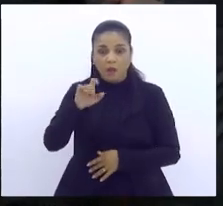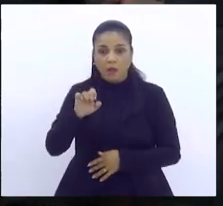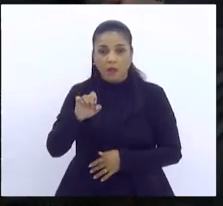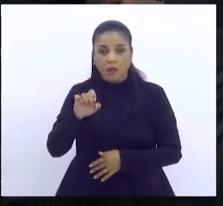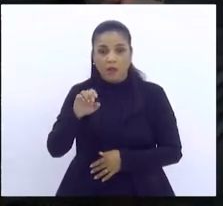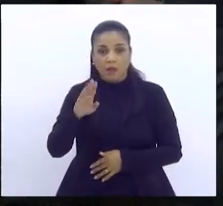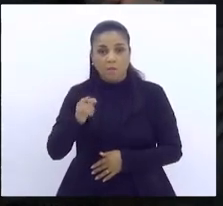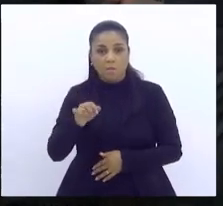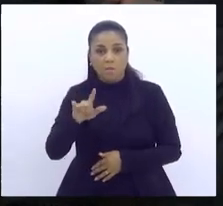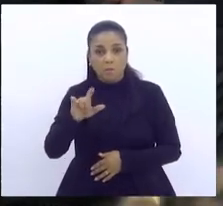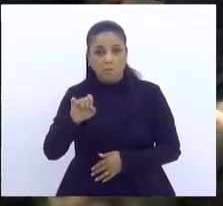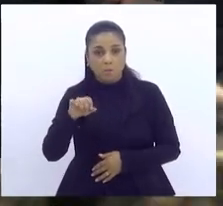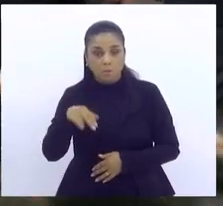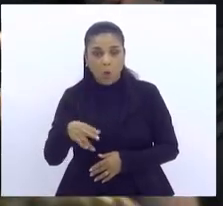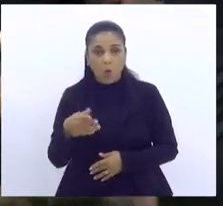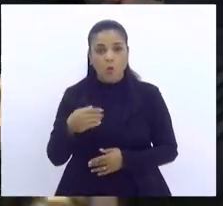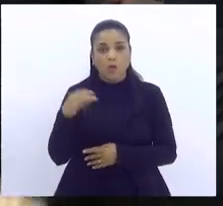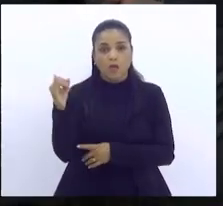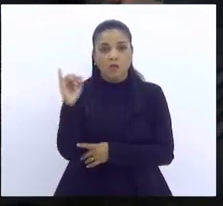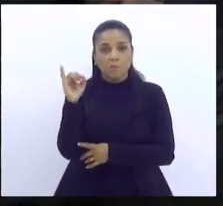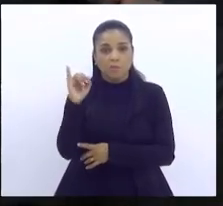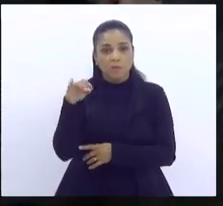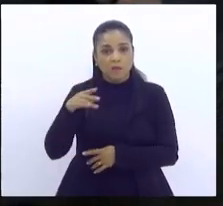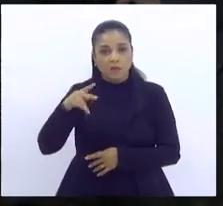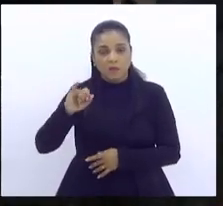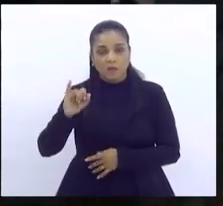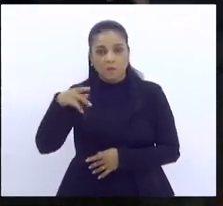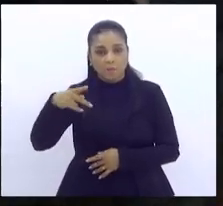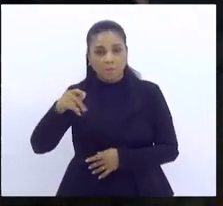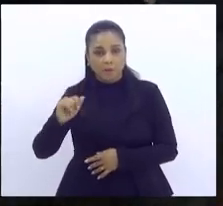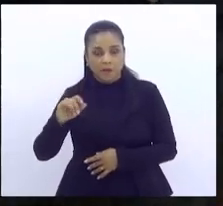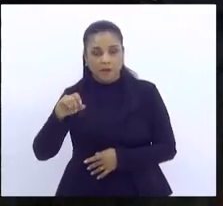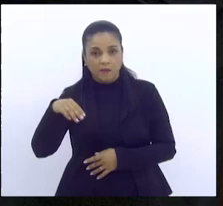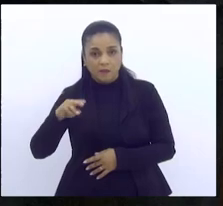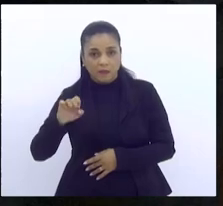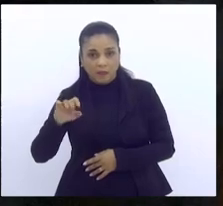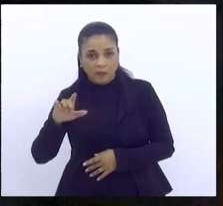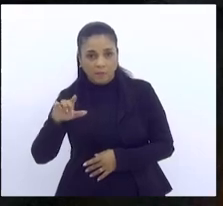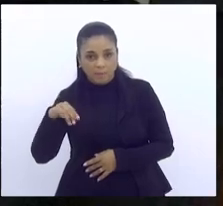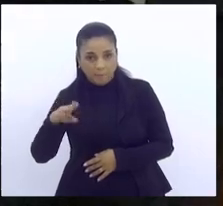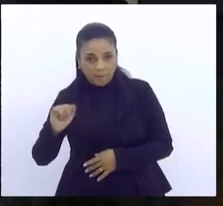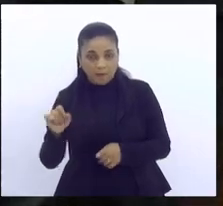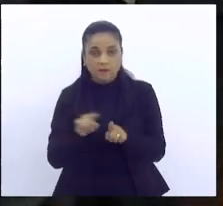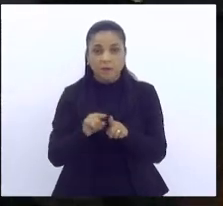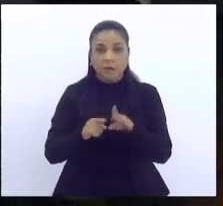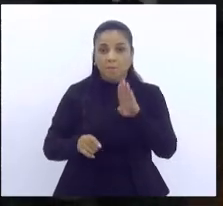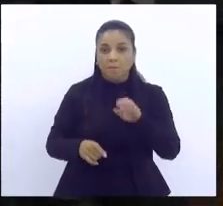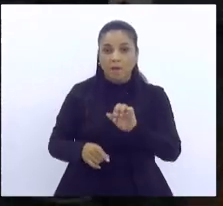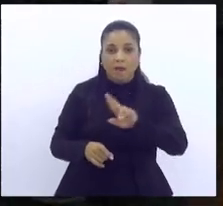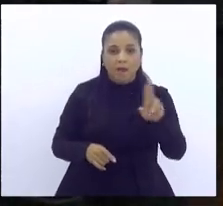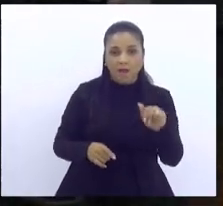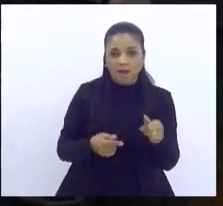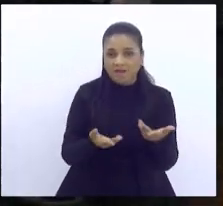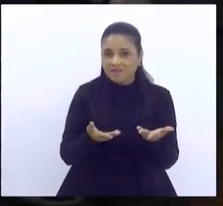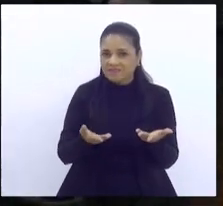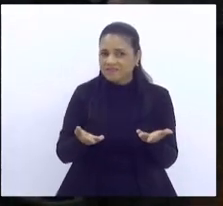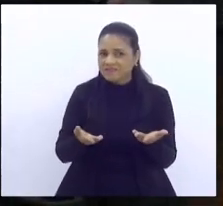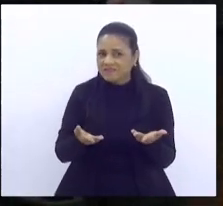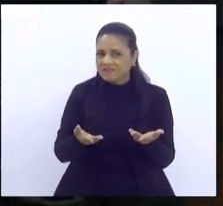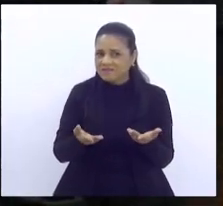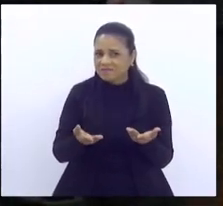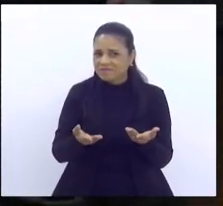Ipanema. E agora Barra, como nós vimos. E é a realidade que nós estamos vivendo. Eu espero que ninguém aqui venha